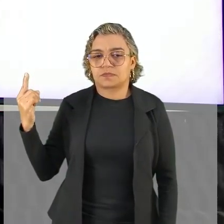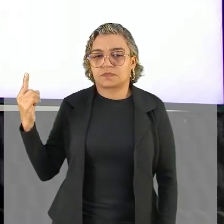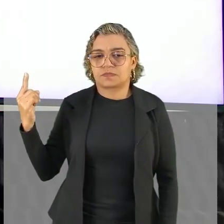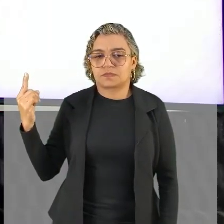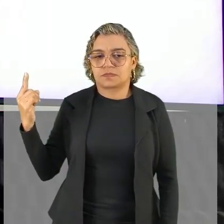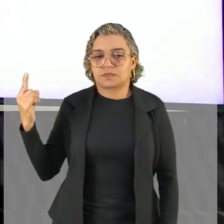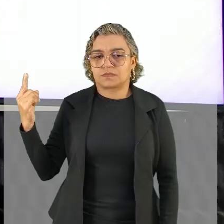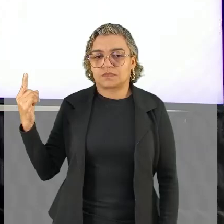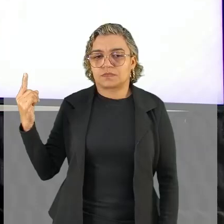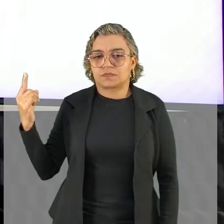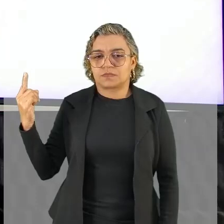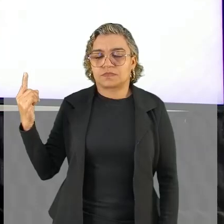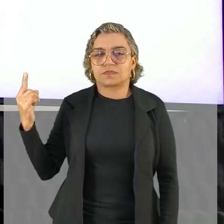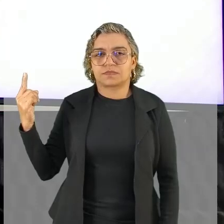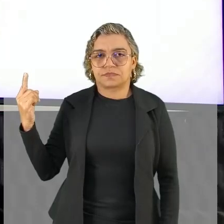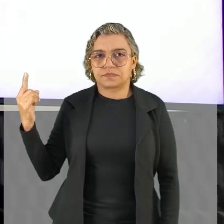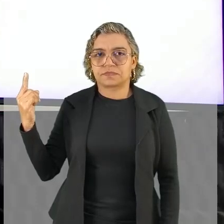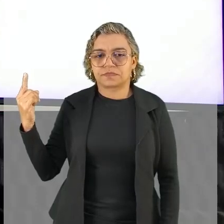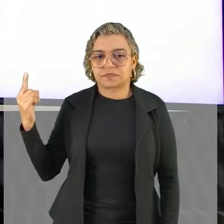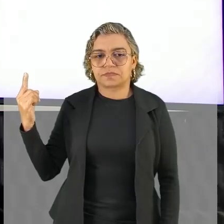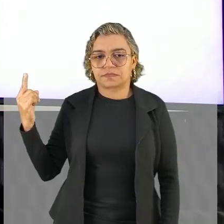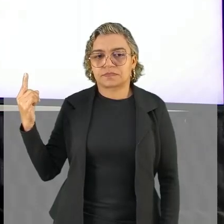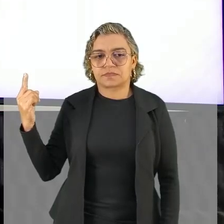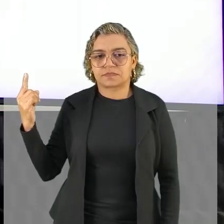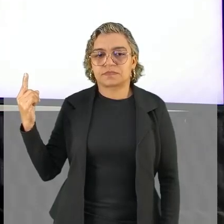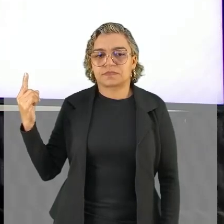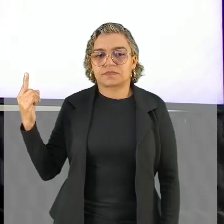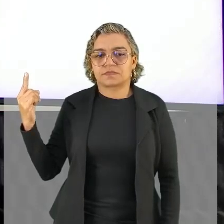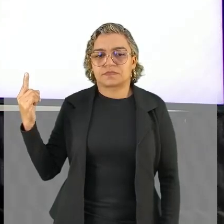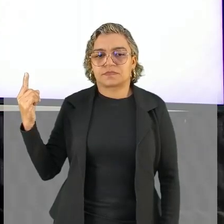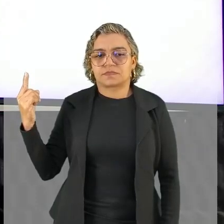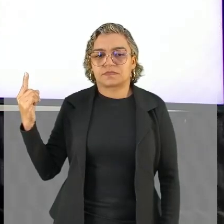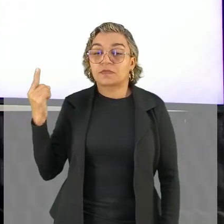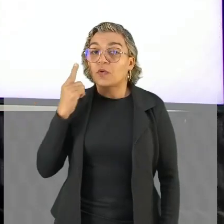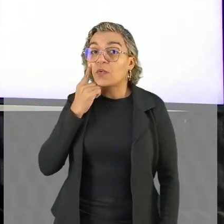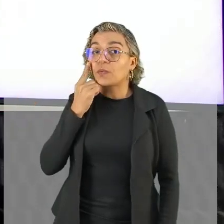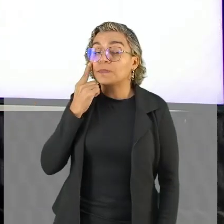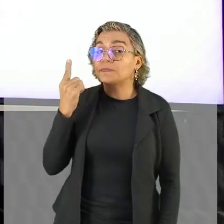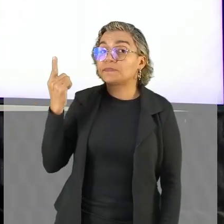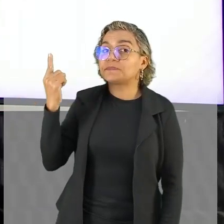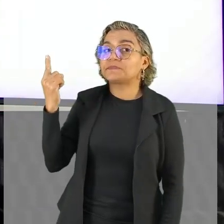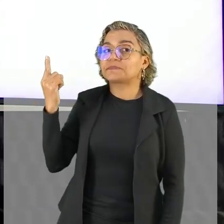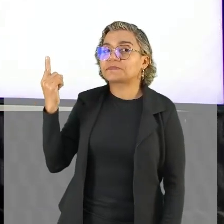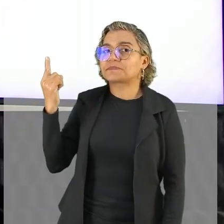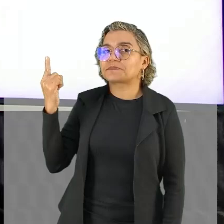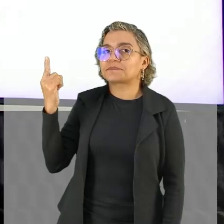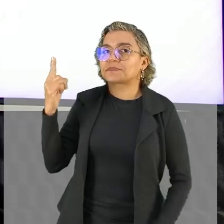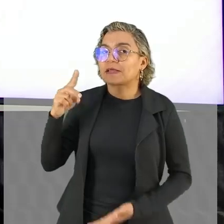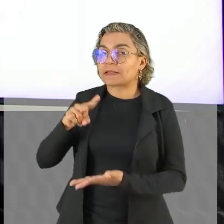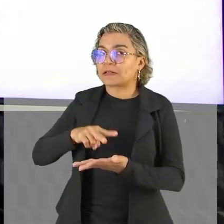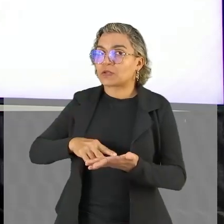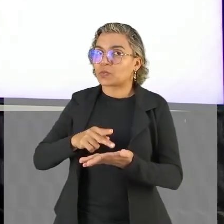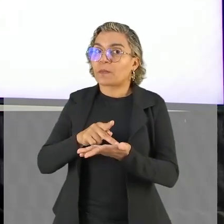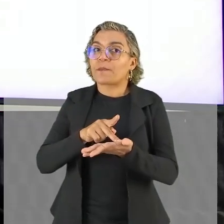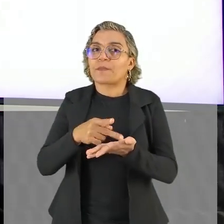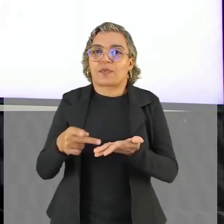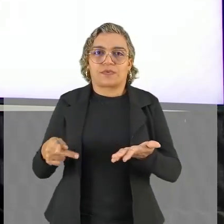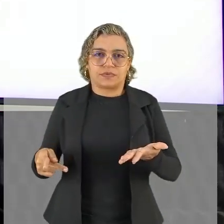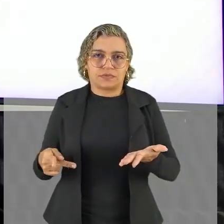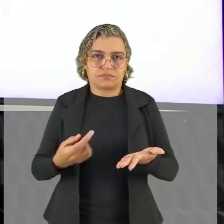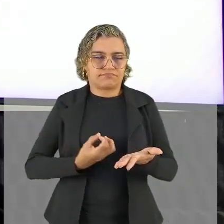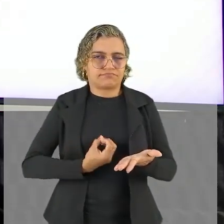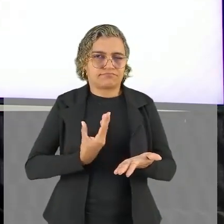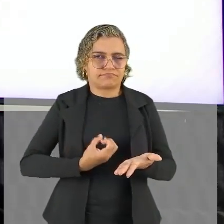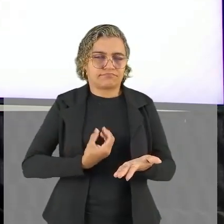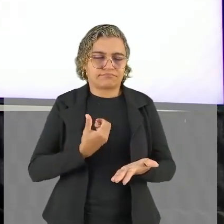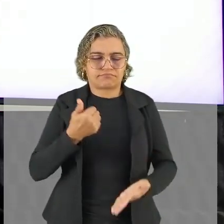flor, imito-o. E pois, nem de Carrara, a pedra frio, o alvo cristal,